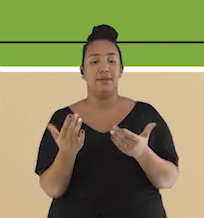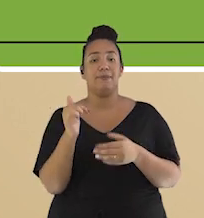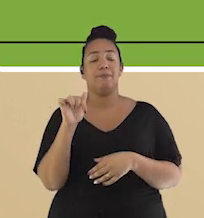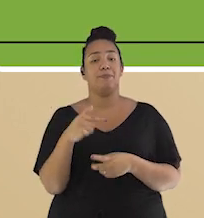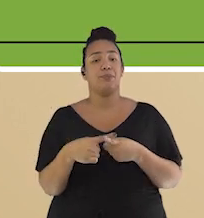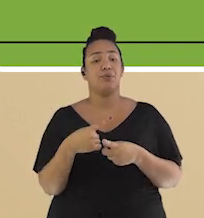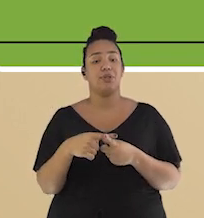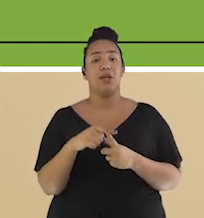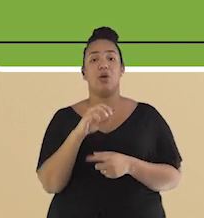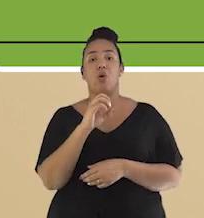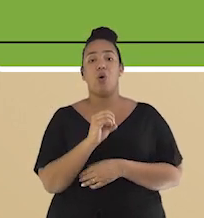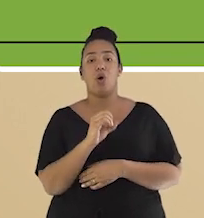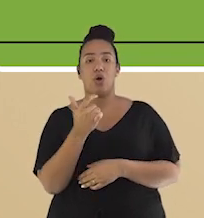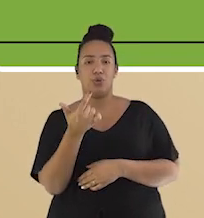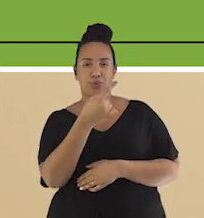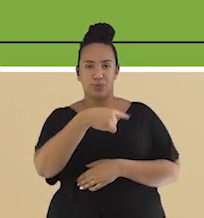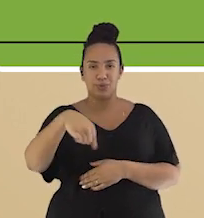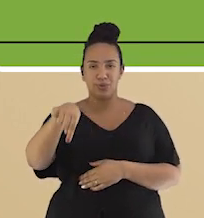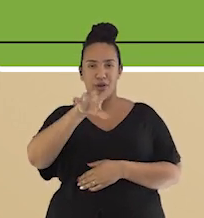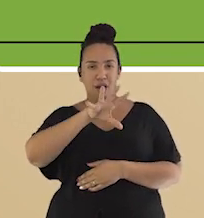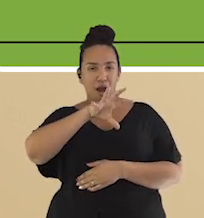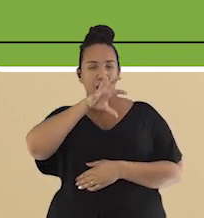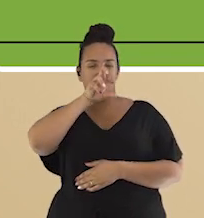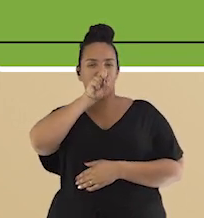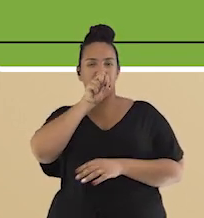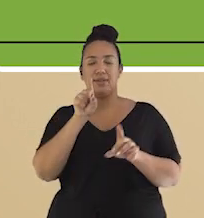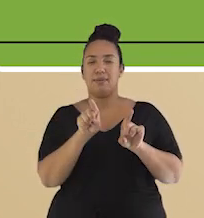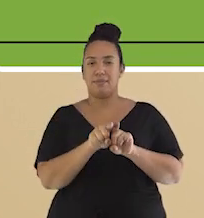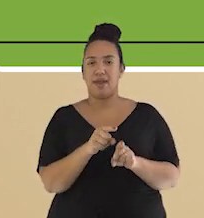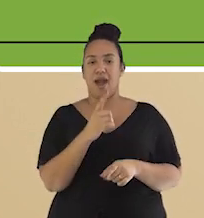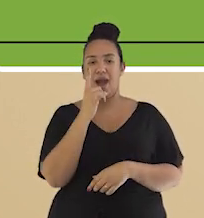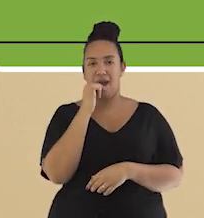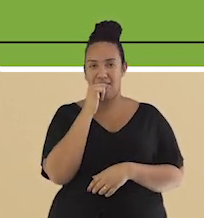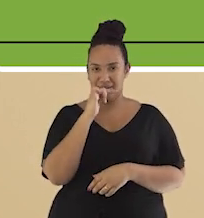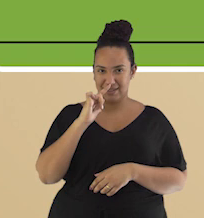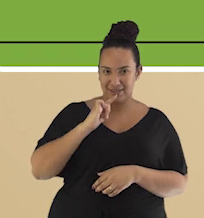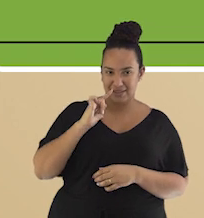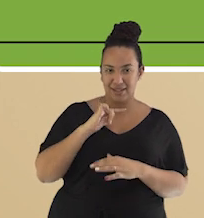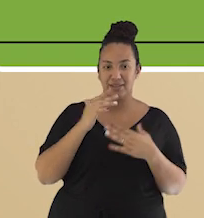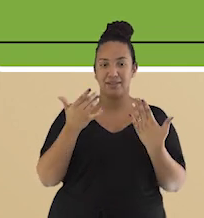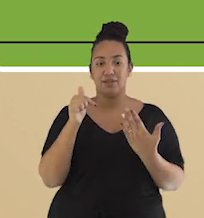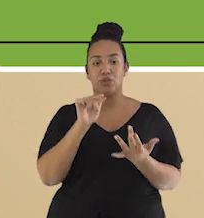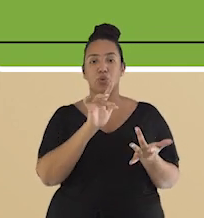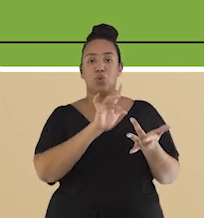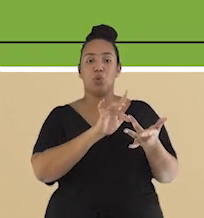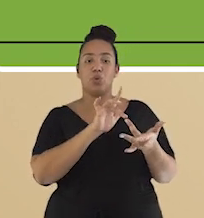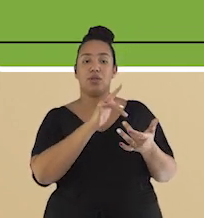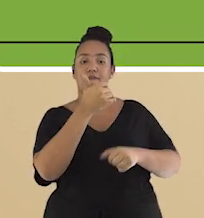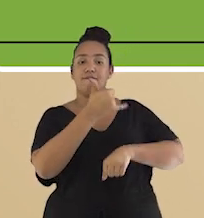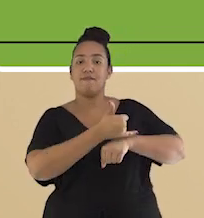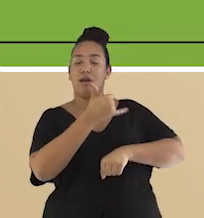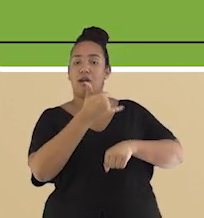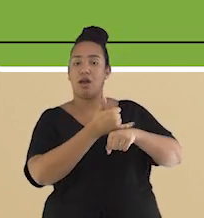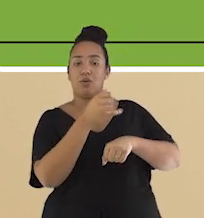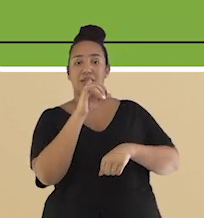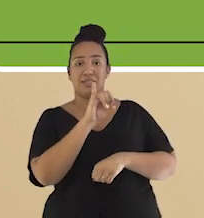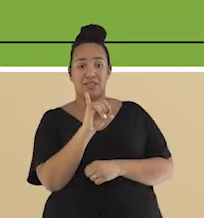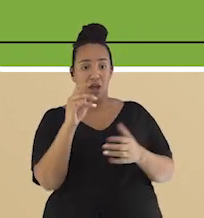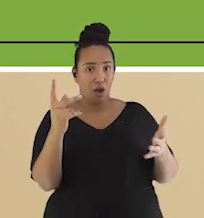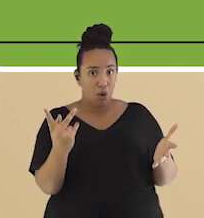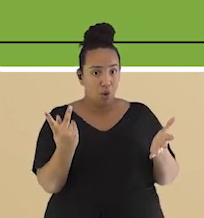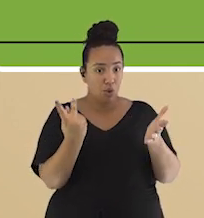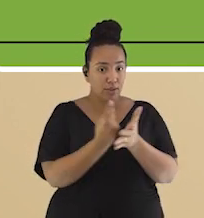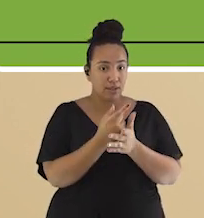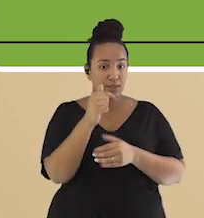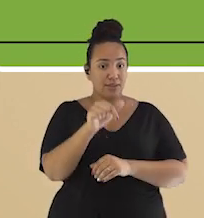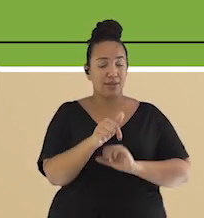que respiramos e também presente na água entra em contato com o ferro. Quando isso acontece, muda suas características e